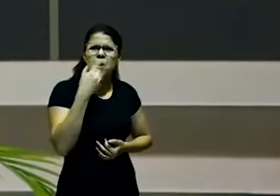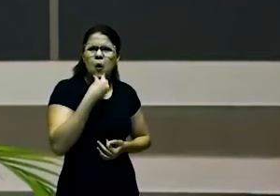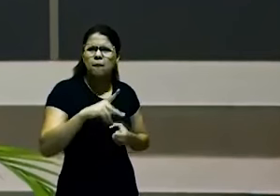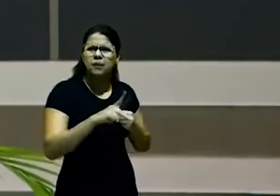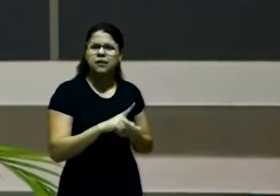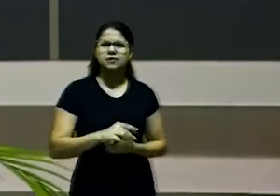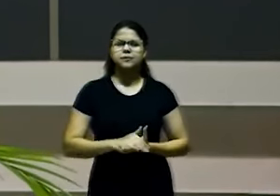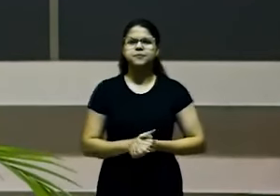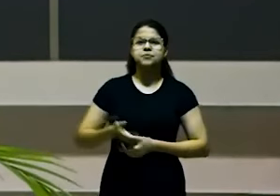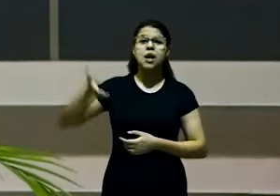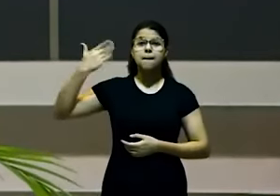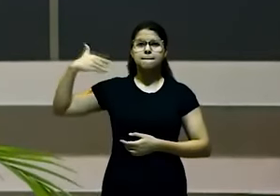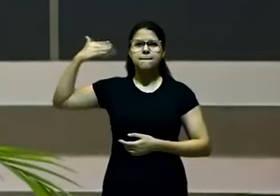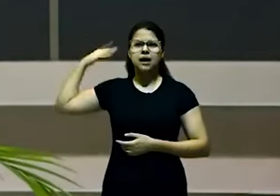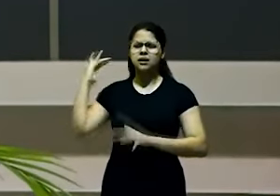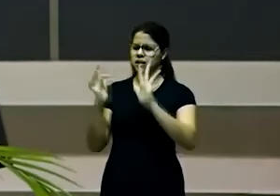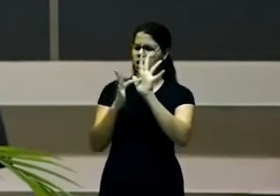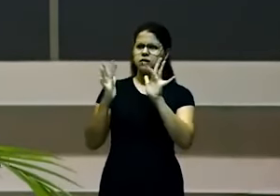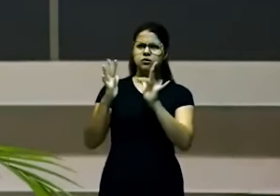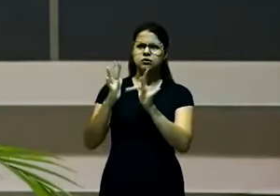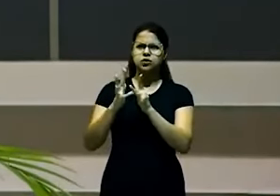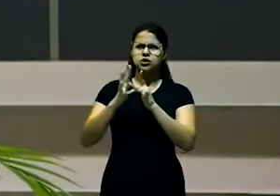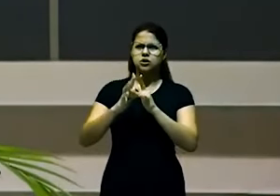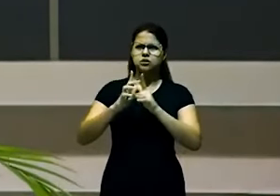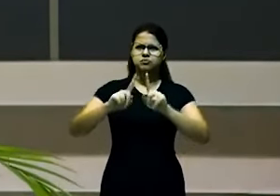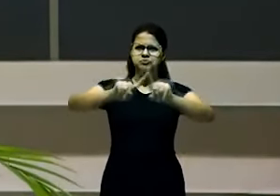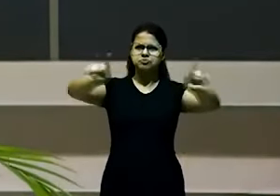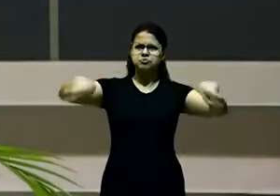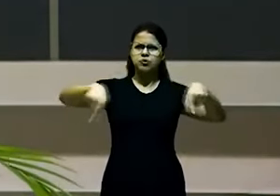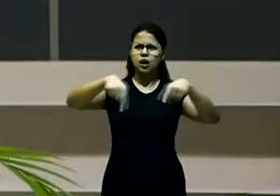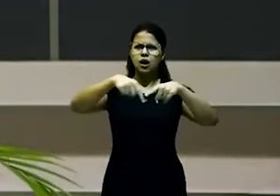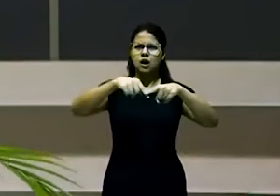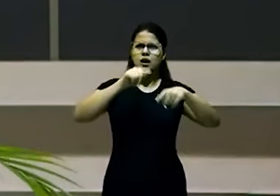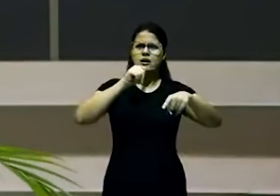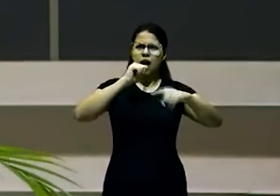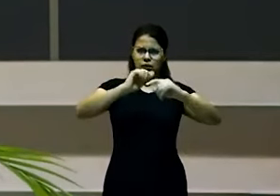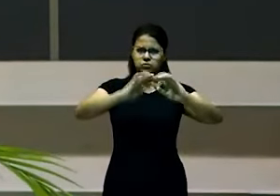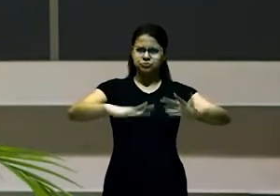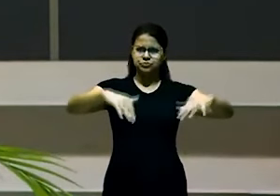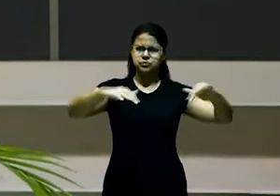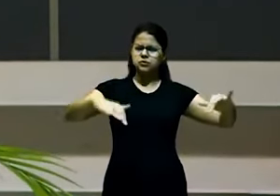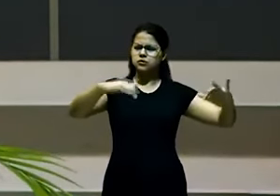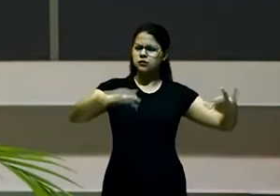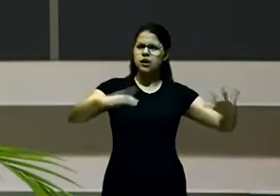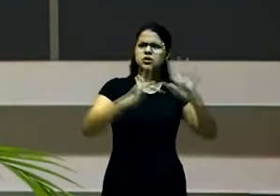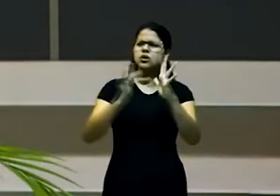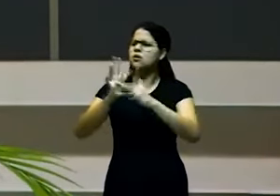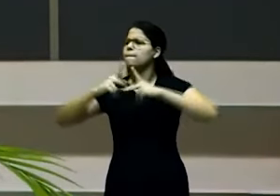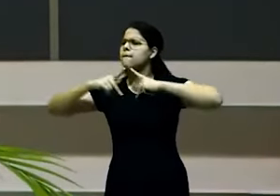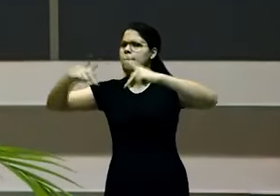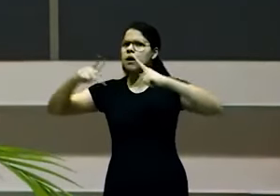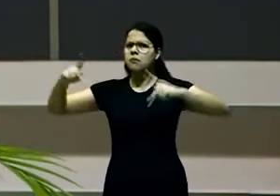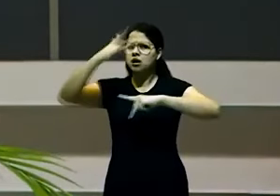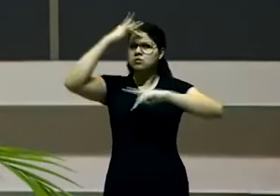feita Jesus estava pregando a palavra na beira de um lago a multidão começou a se aglomerar quando